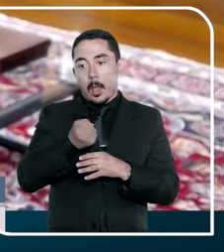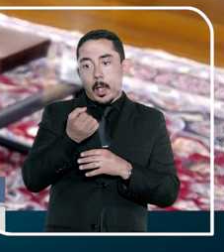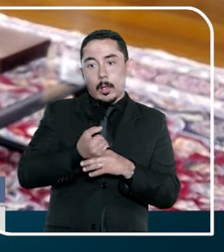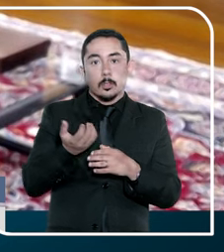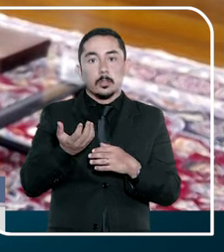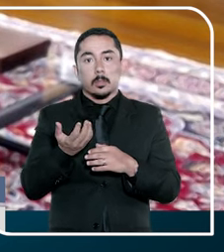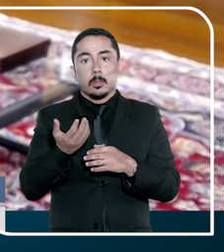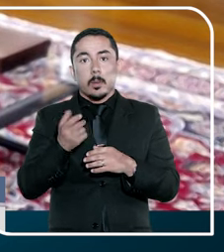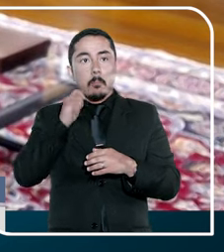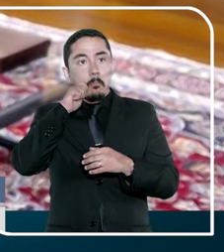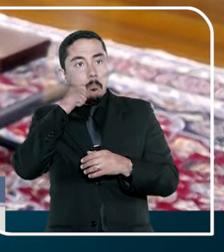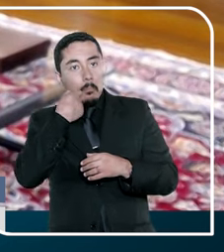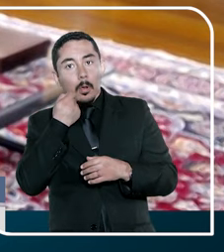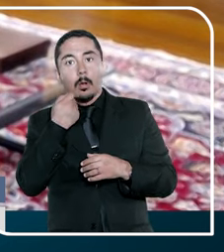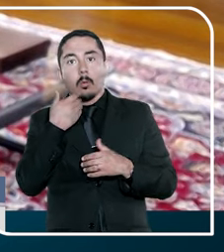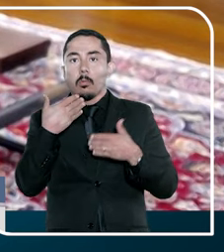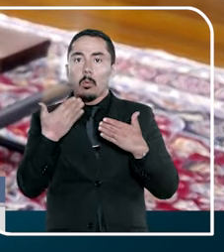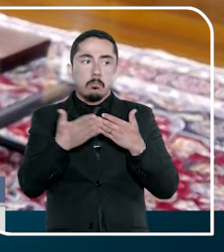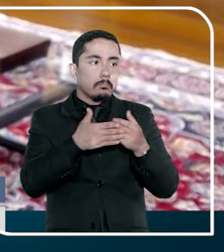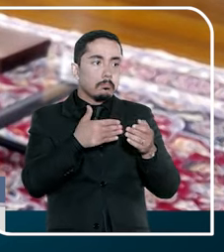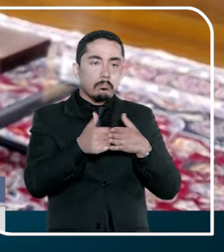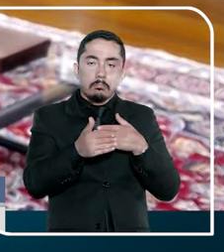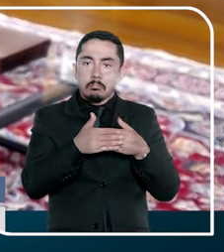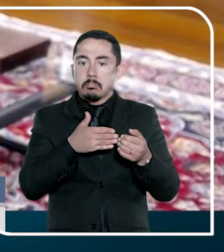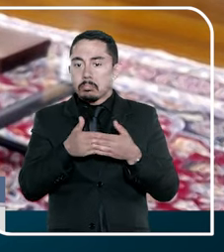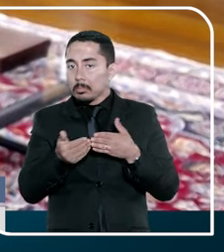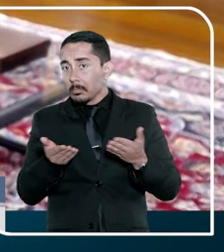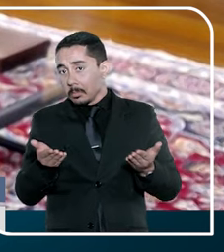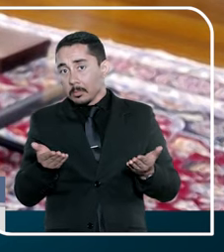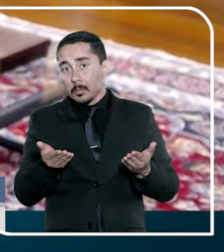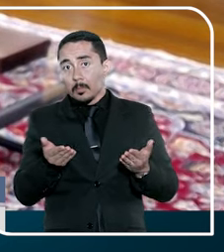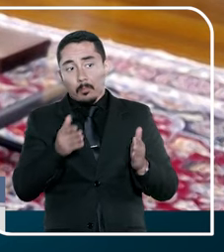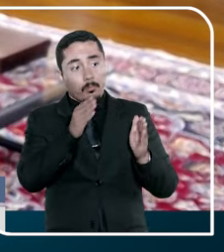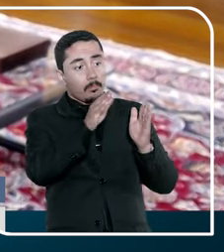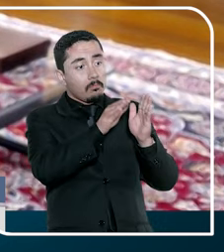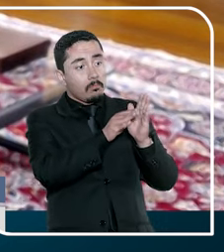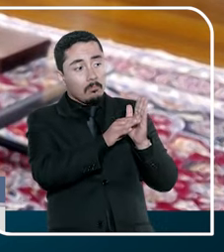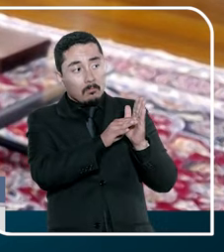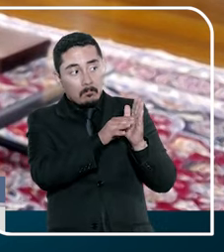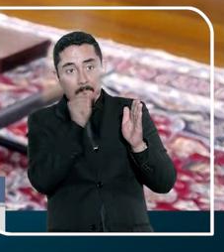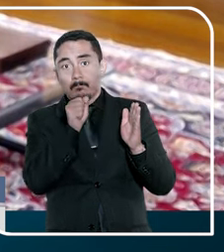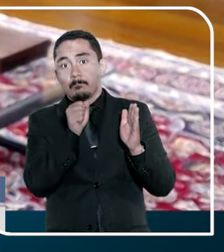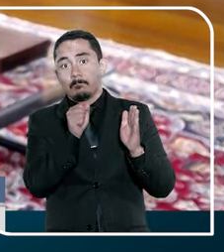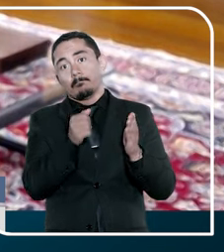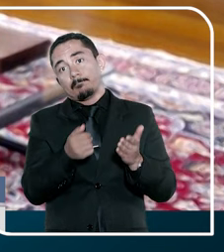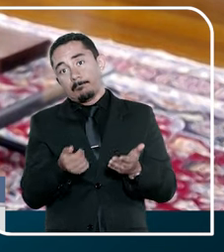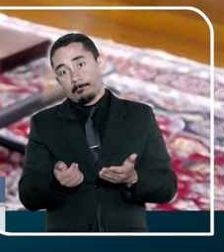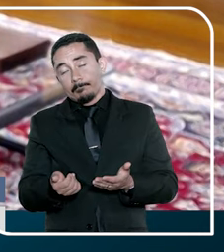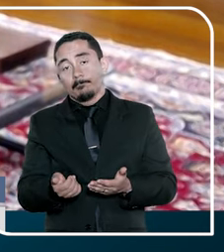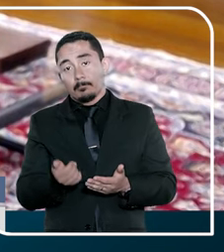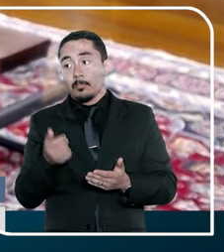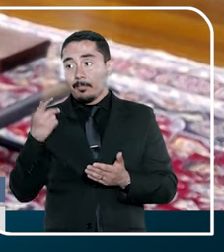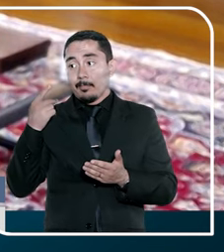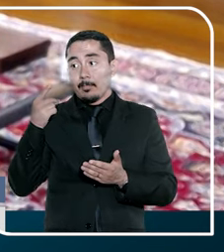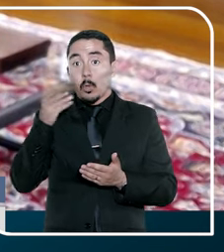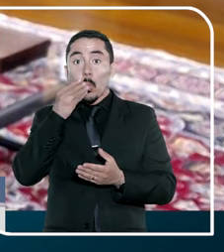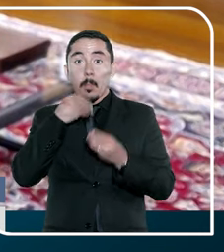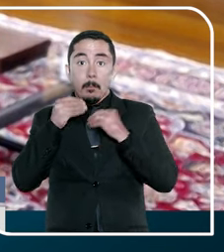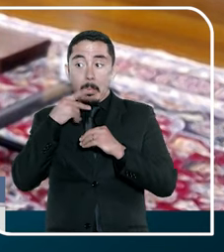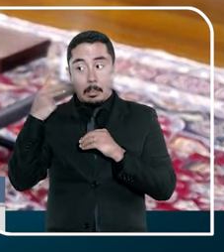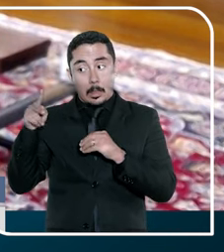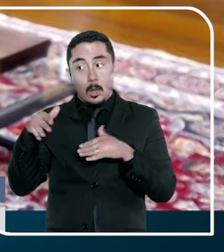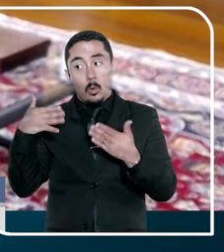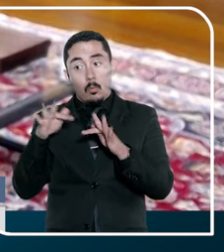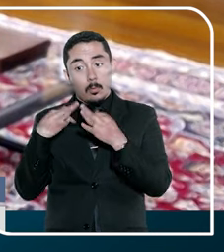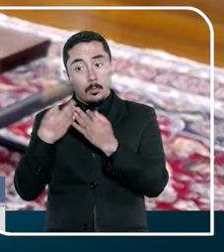ou alguma mercadoria eh para sua alimentação Su da sua família então nessas hipóteses não se